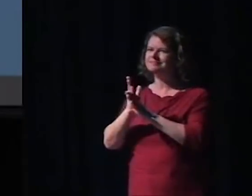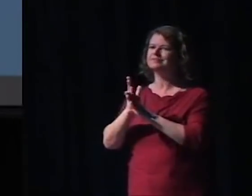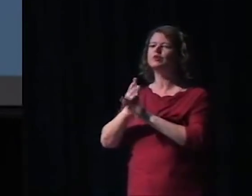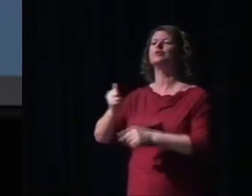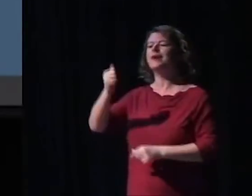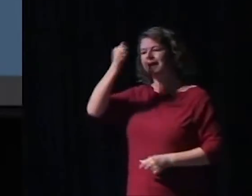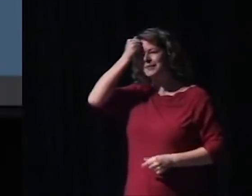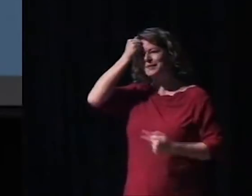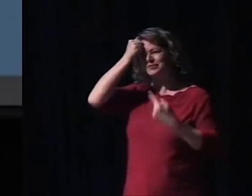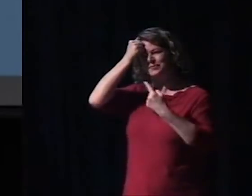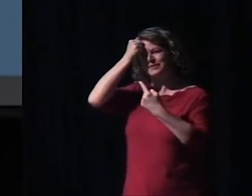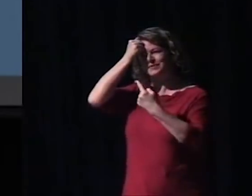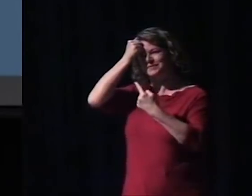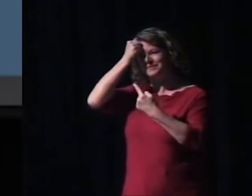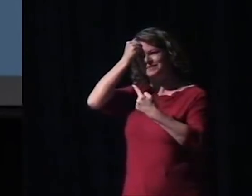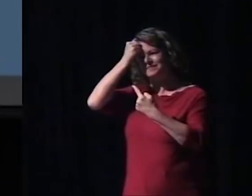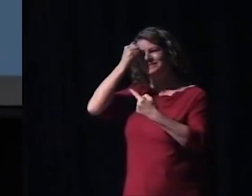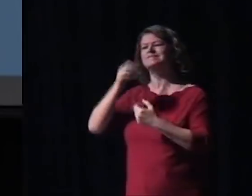Olhe para mim.